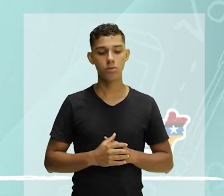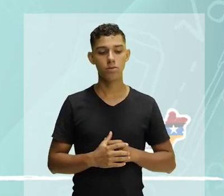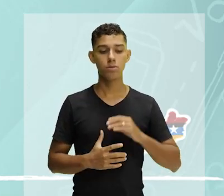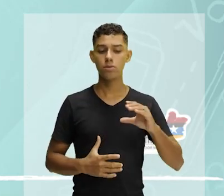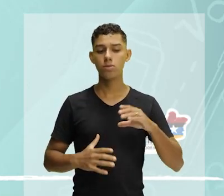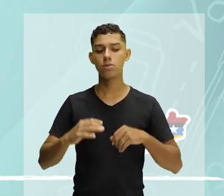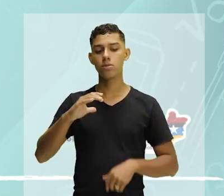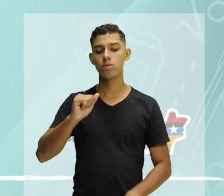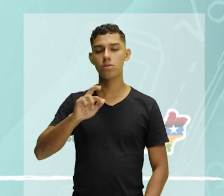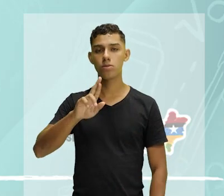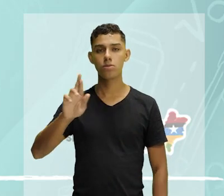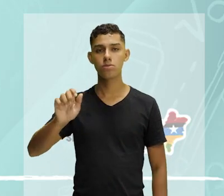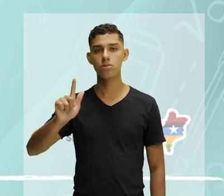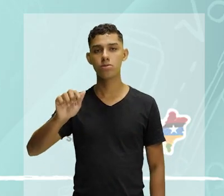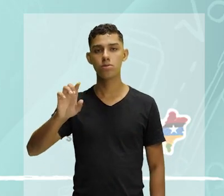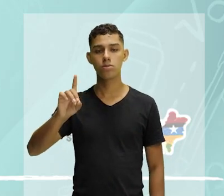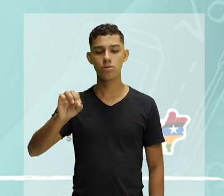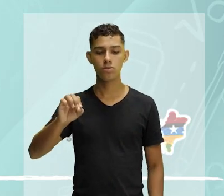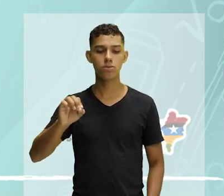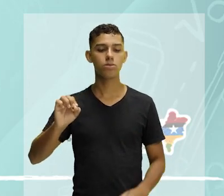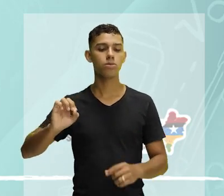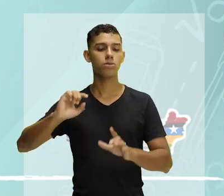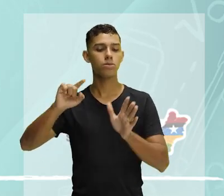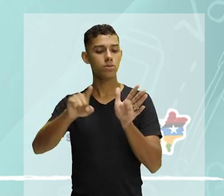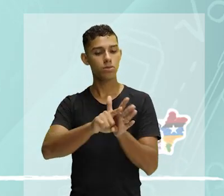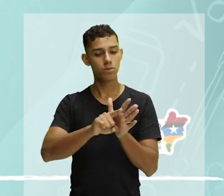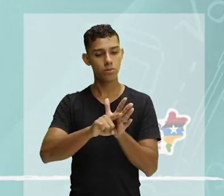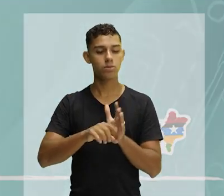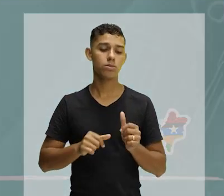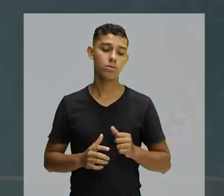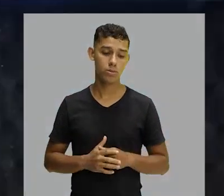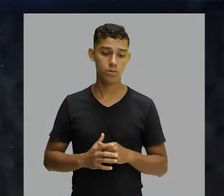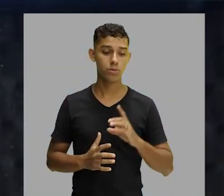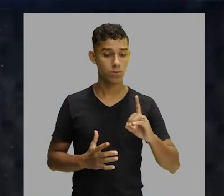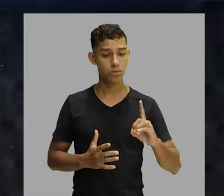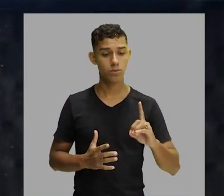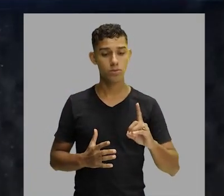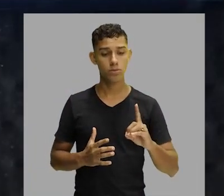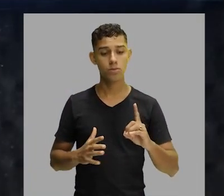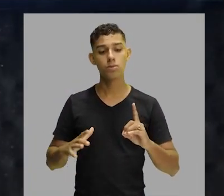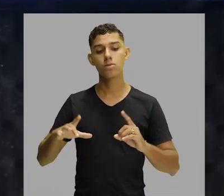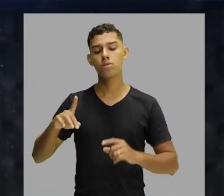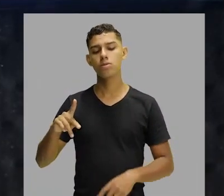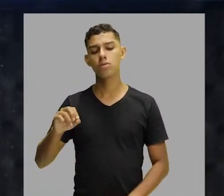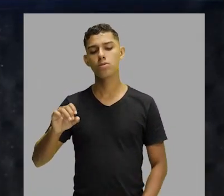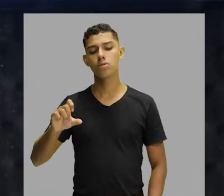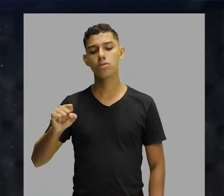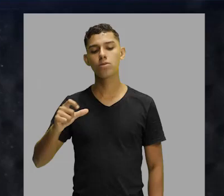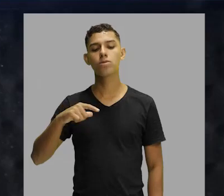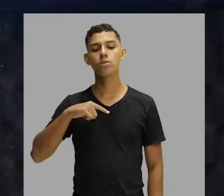letra D, possui muitas lacunas. Certo? Então vamos ver qual é a resposta correta e